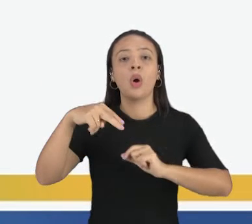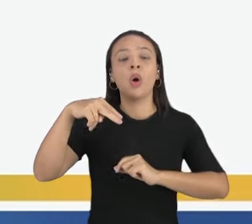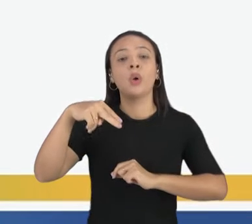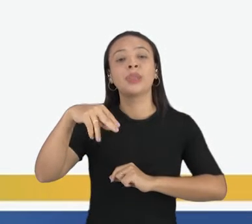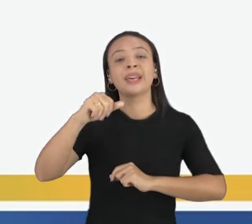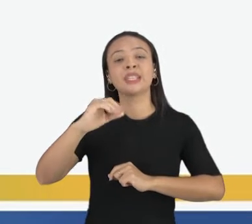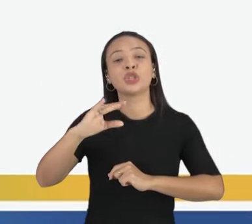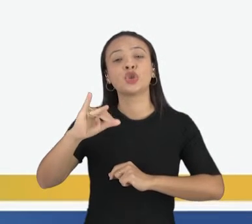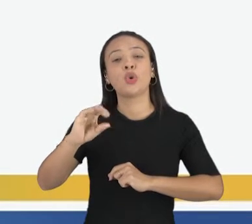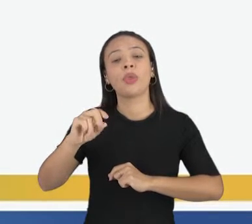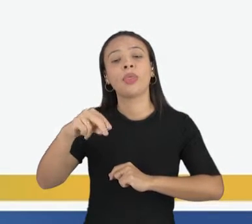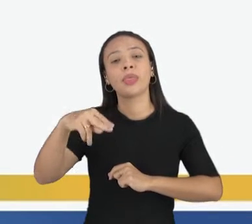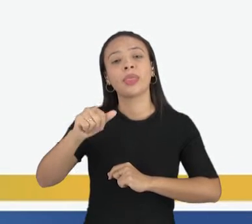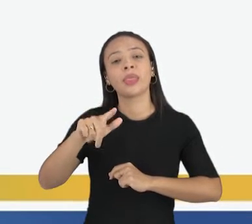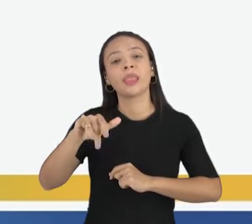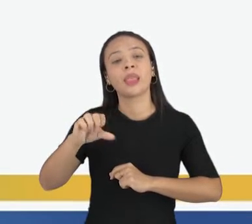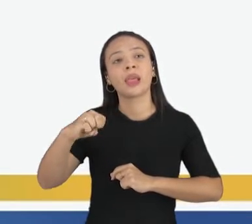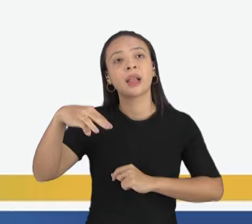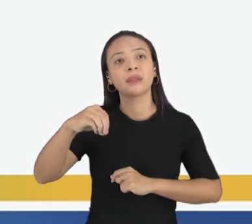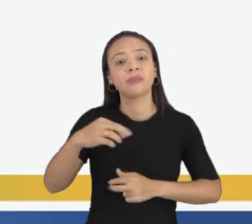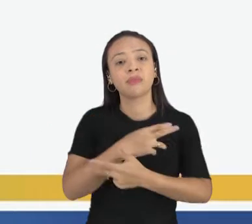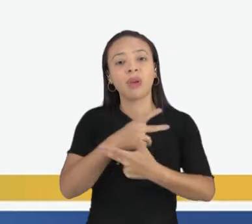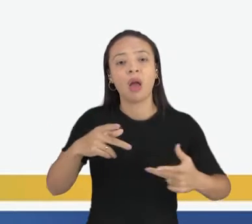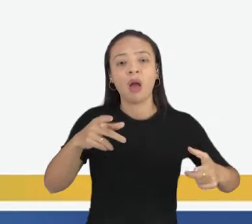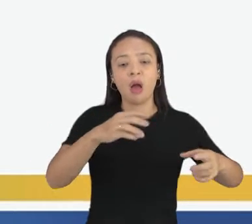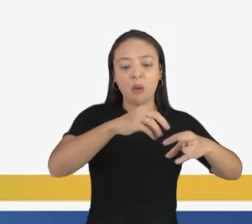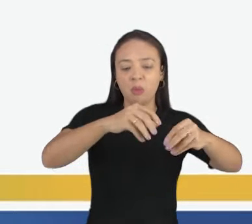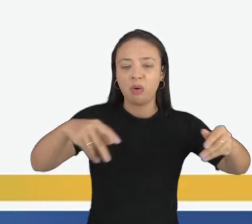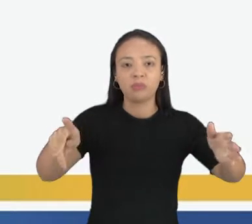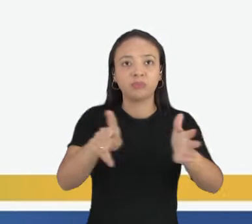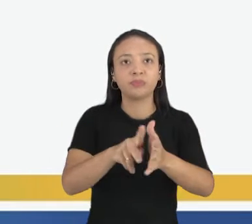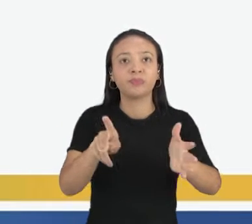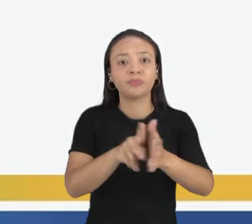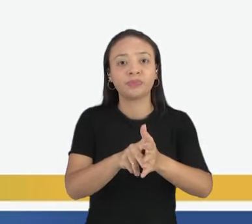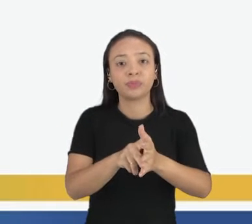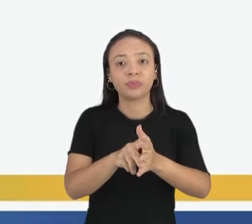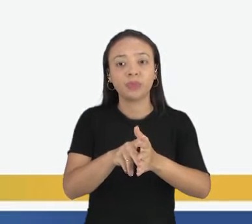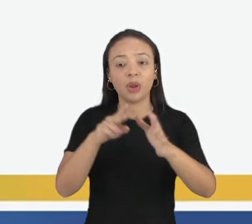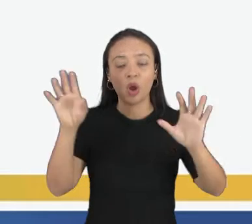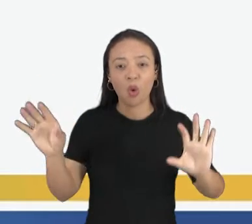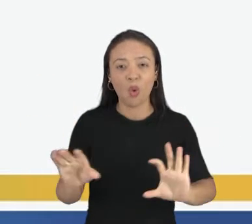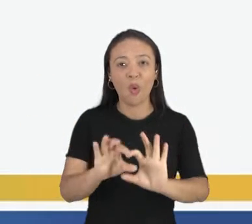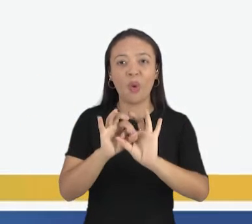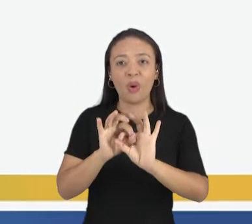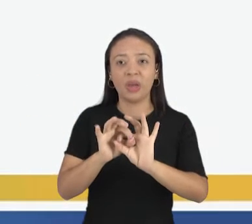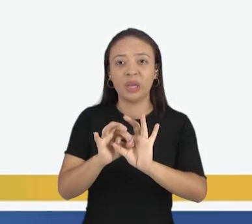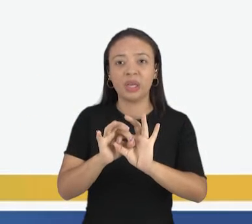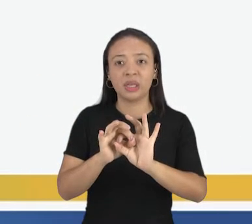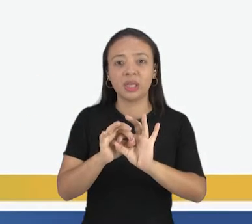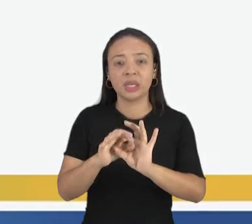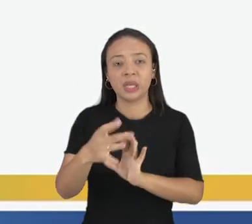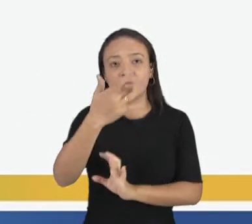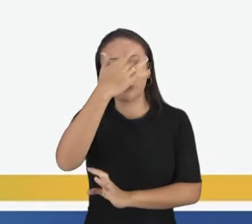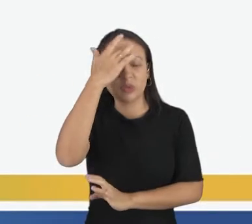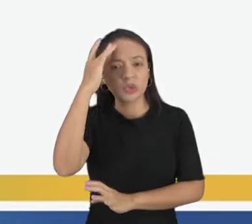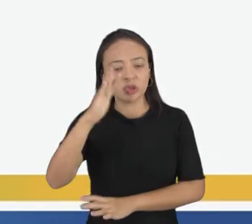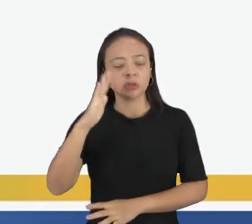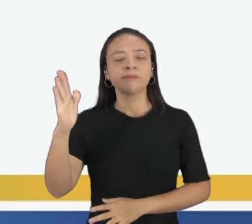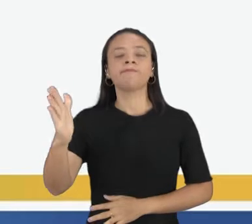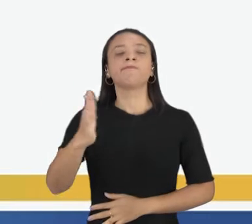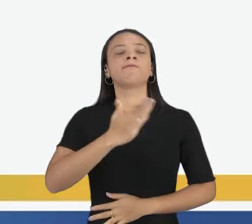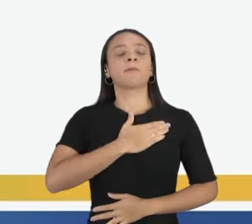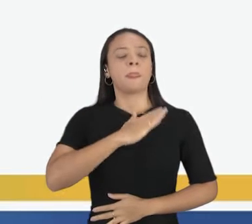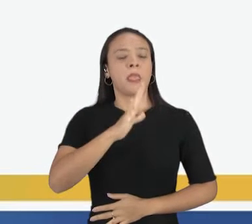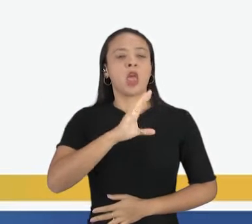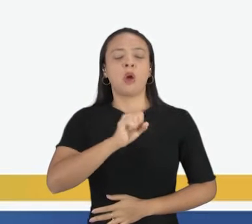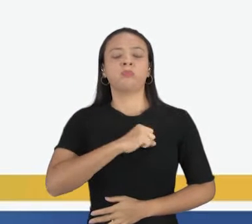extremo, né? Vários territórios da Europa, então, estavam se unindo, né? Esse nacionalismo que as pessoas têm agora prazer de dizer, eu